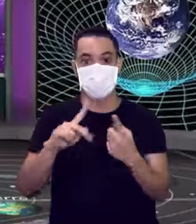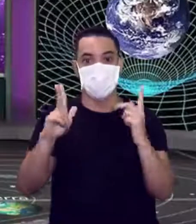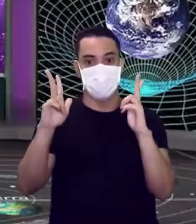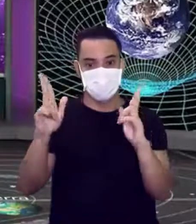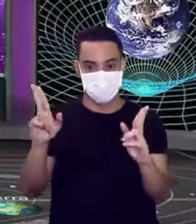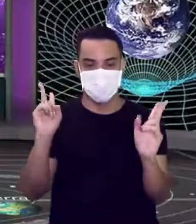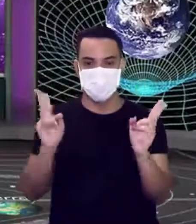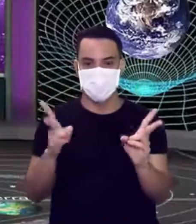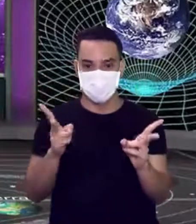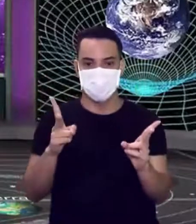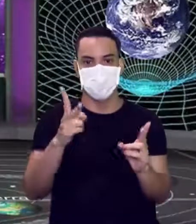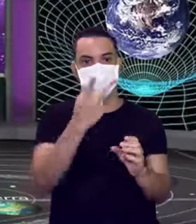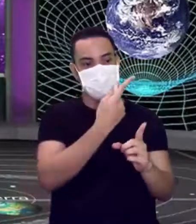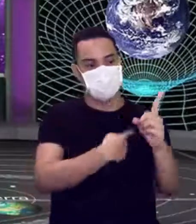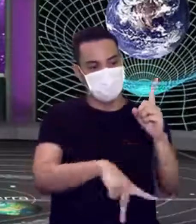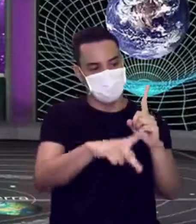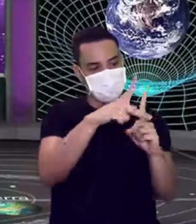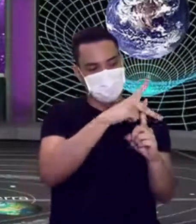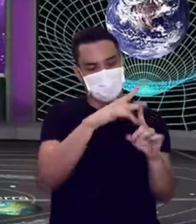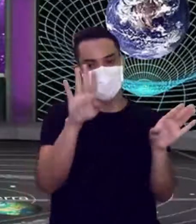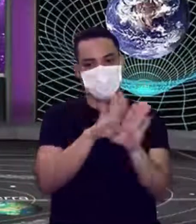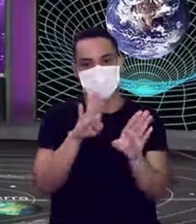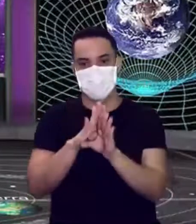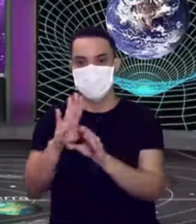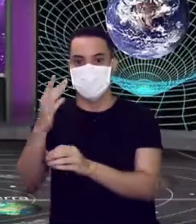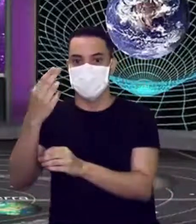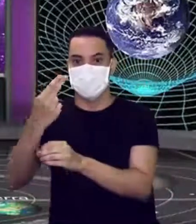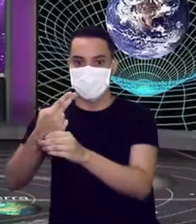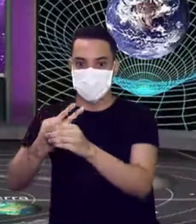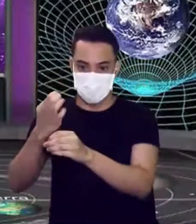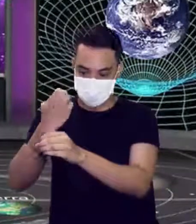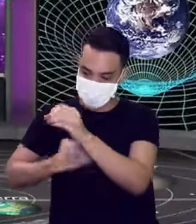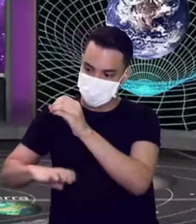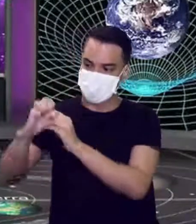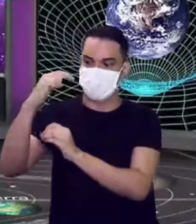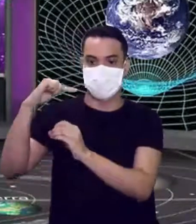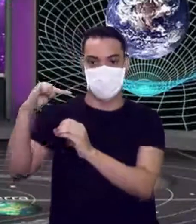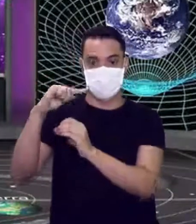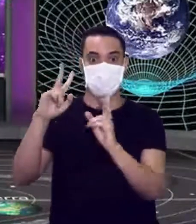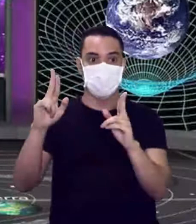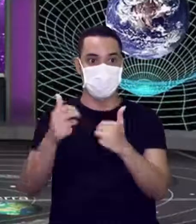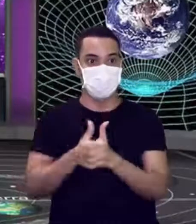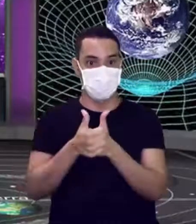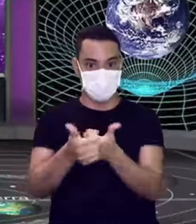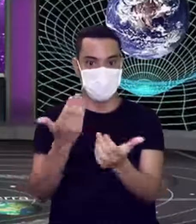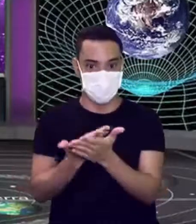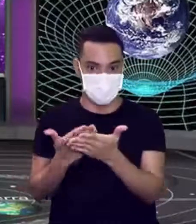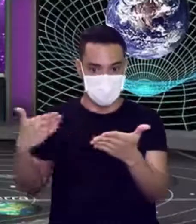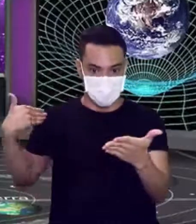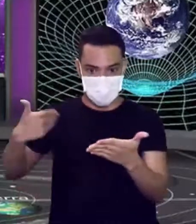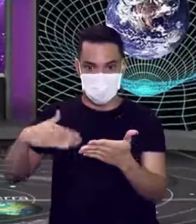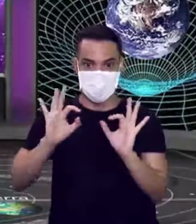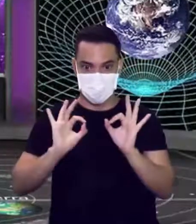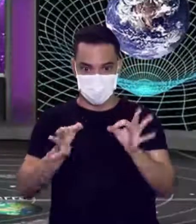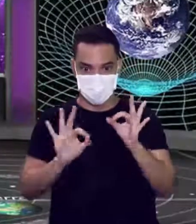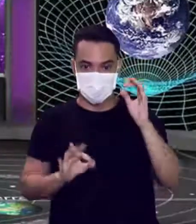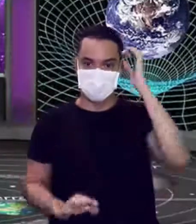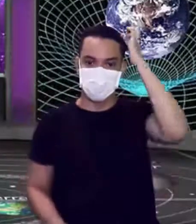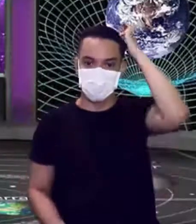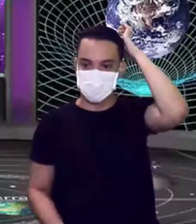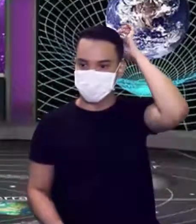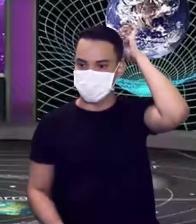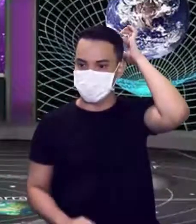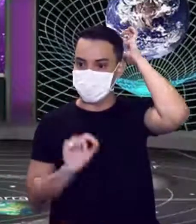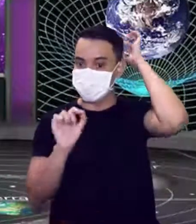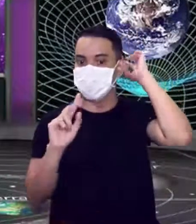de prótons e elétrons, de acordo com o raciocínio que nós tínhamos feito aí na nossa aula, tá bom? O que vai